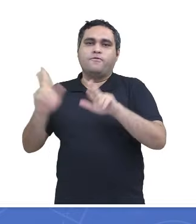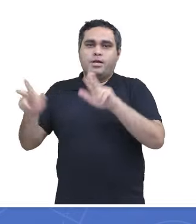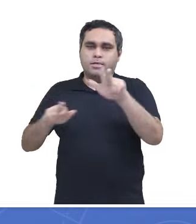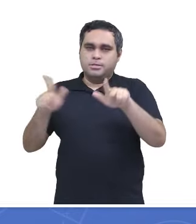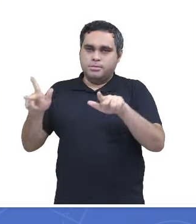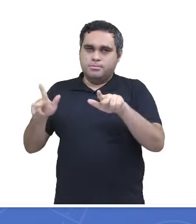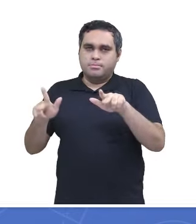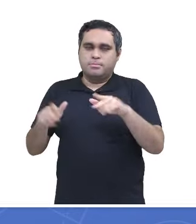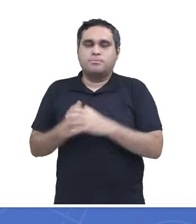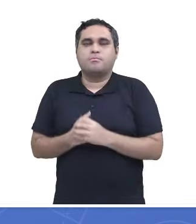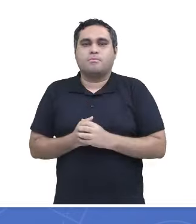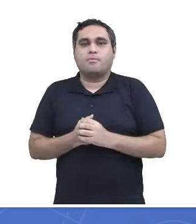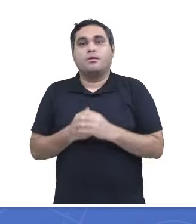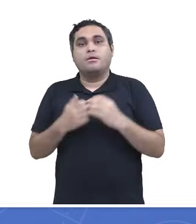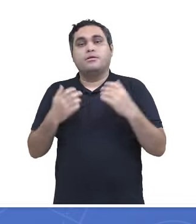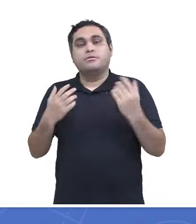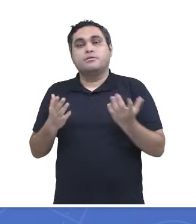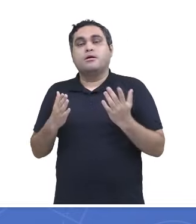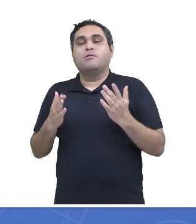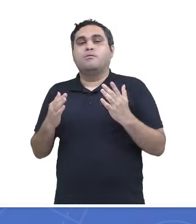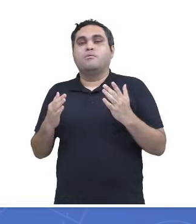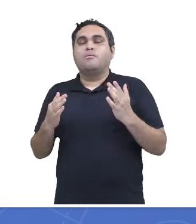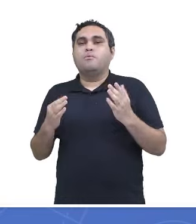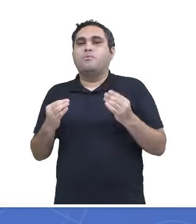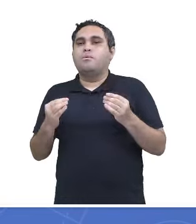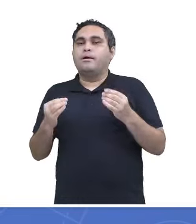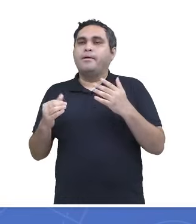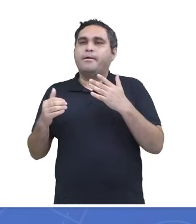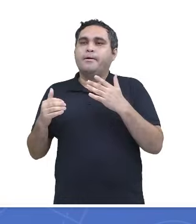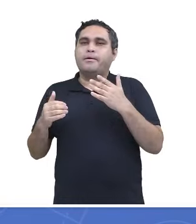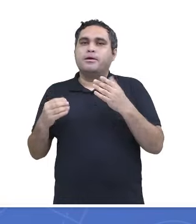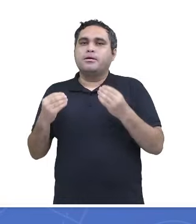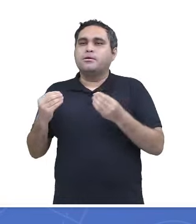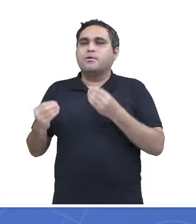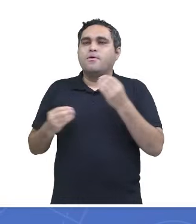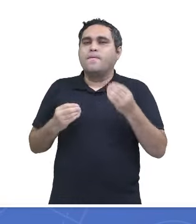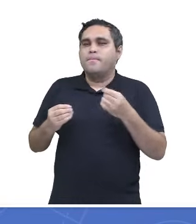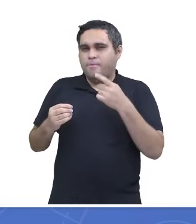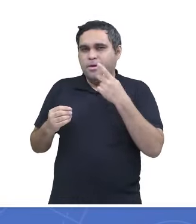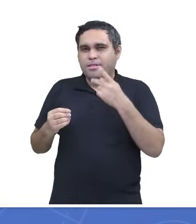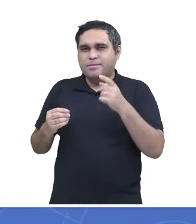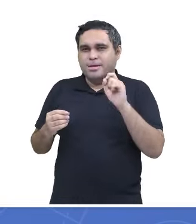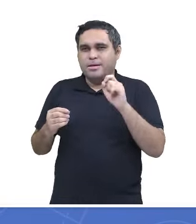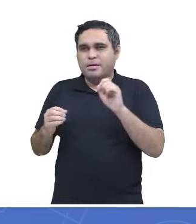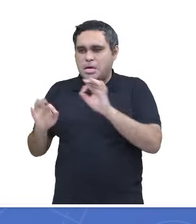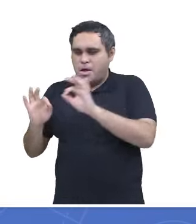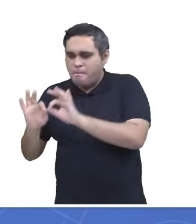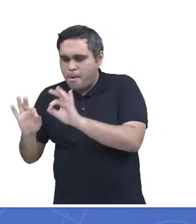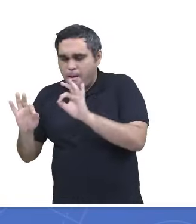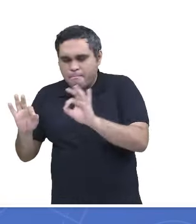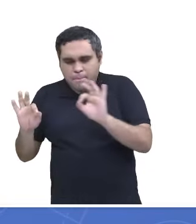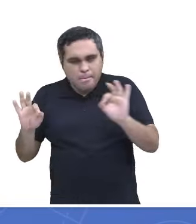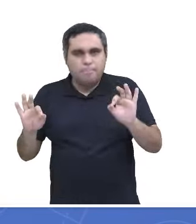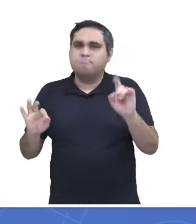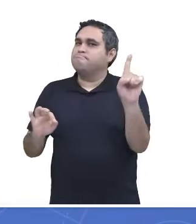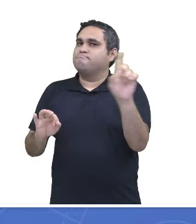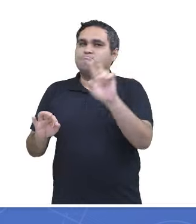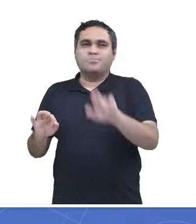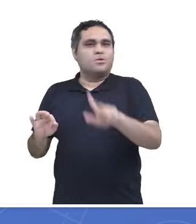são marcados por trajetórias não lineares, como nós vimos antes, né, das bases